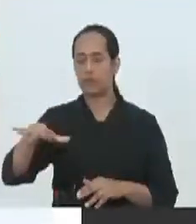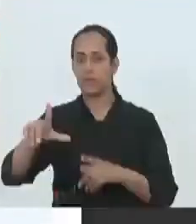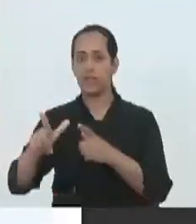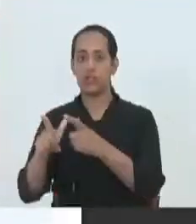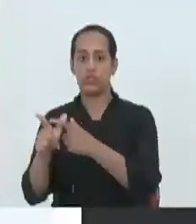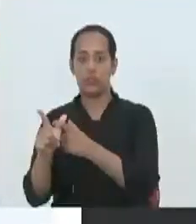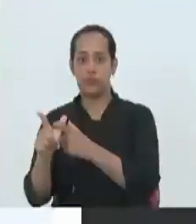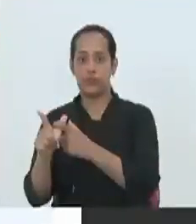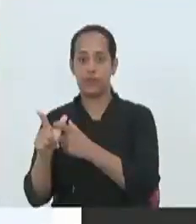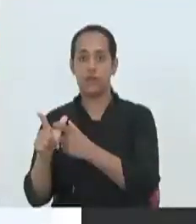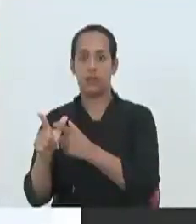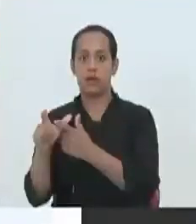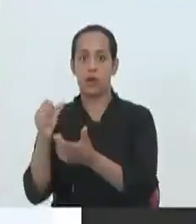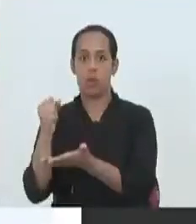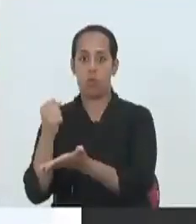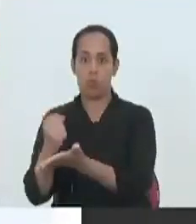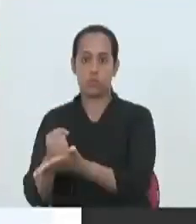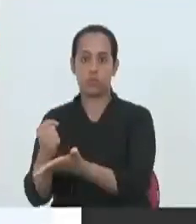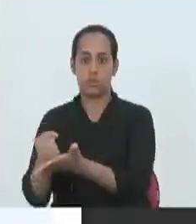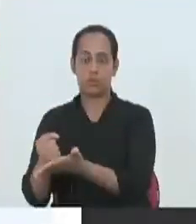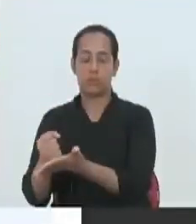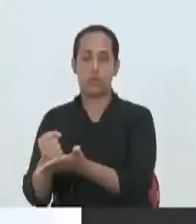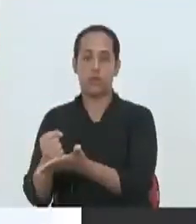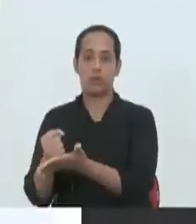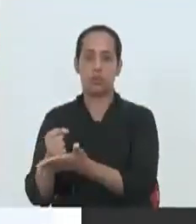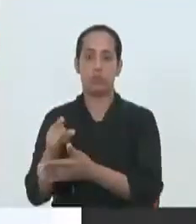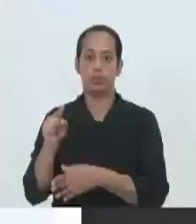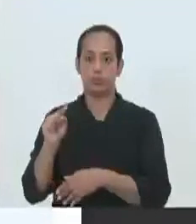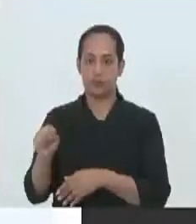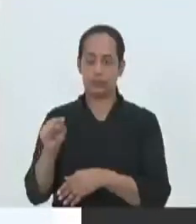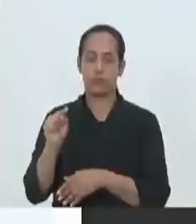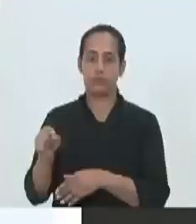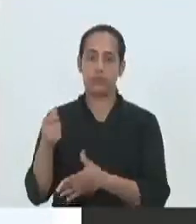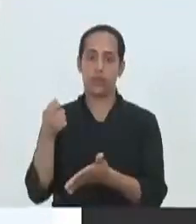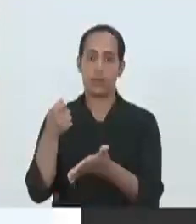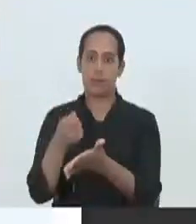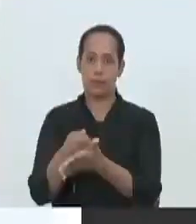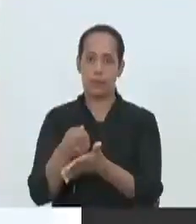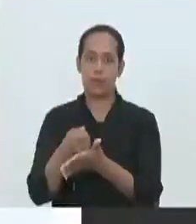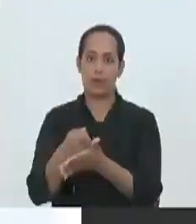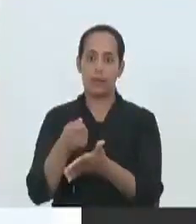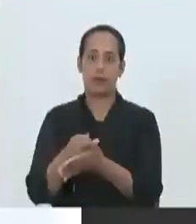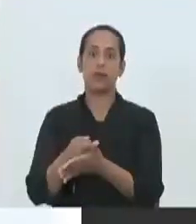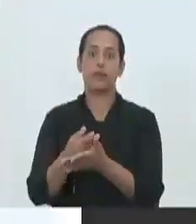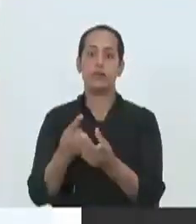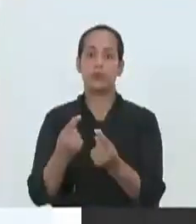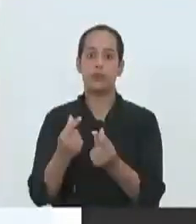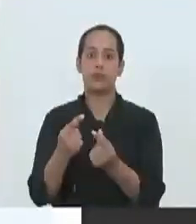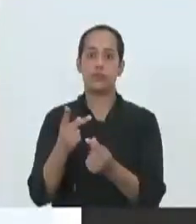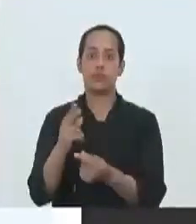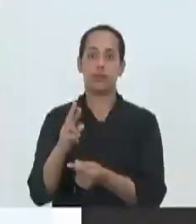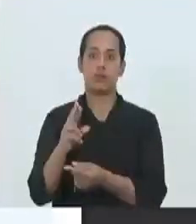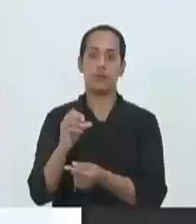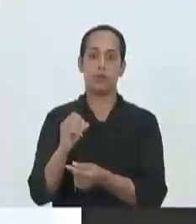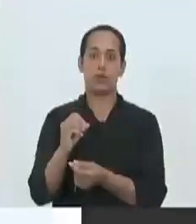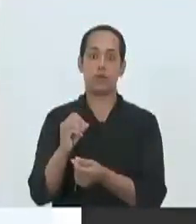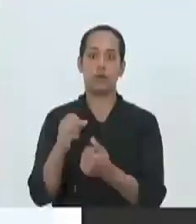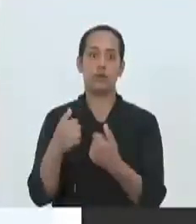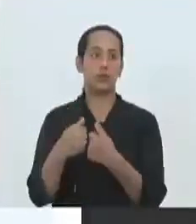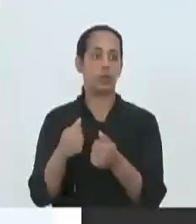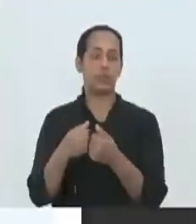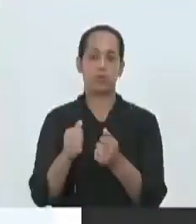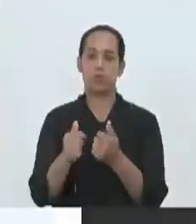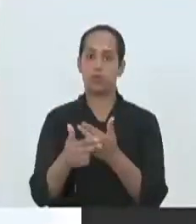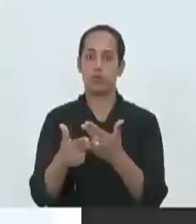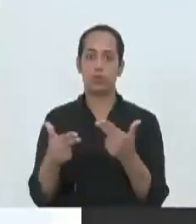essa aqui dentro a gente paga por exemplo os financiamentos de pró-transporte tomados lá muito anos muitos anos atrás do